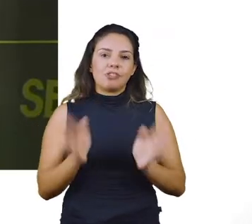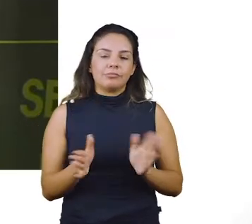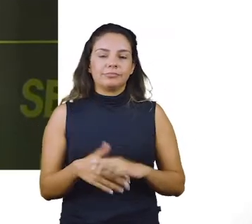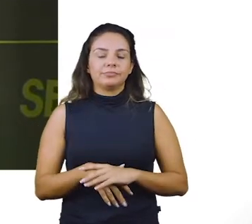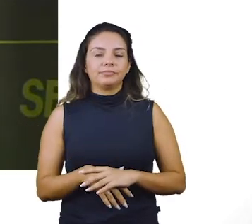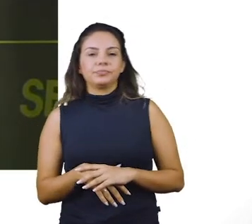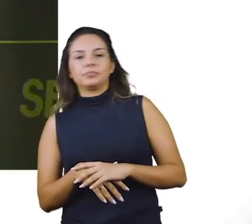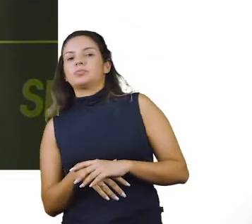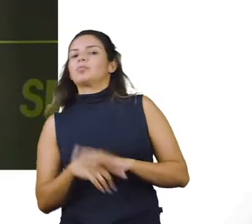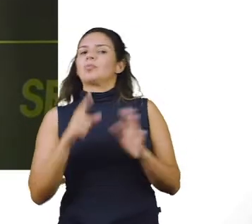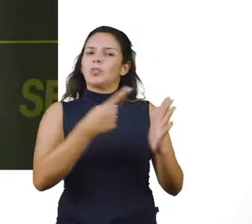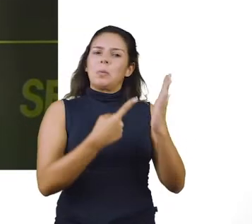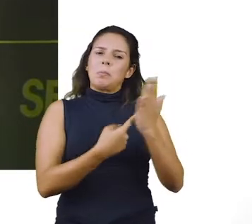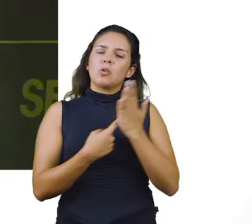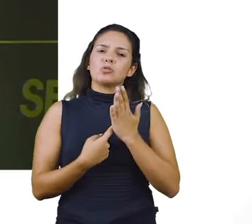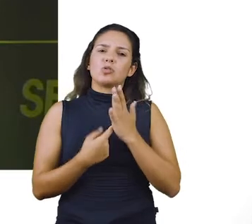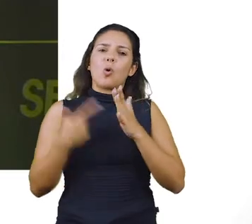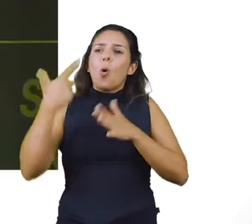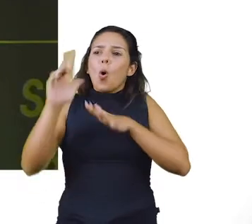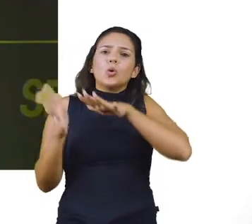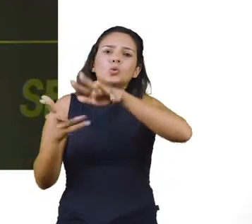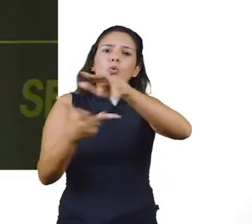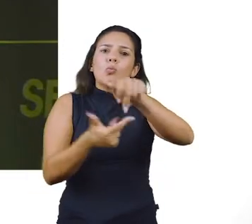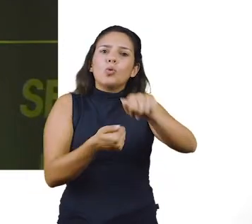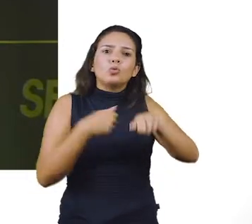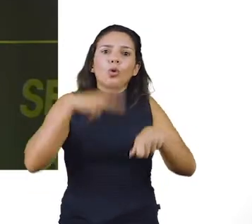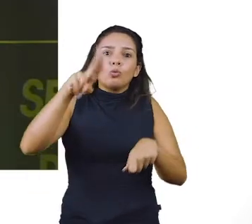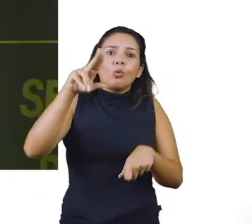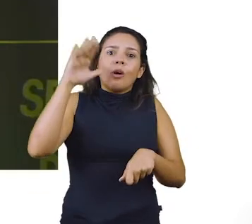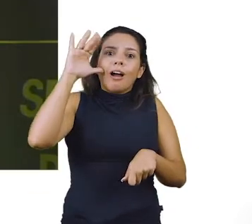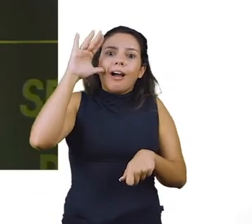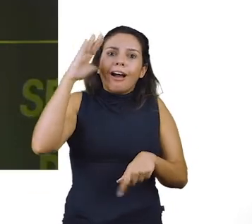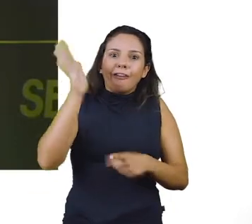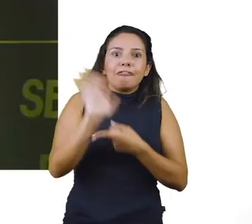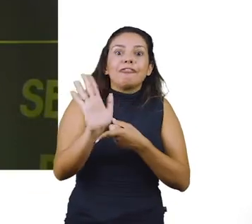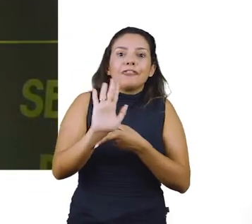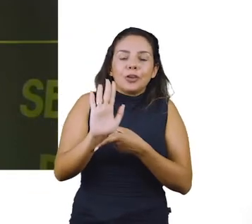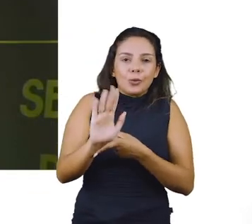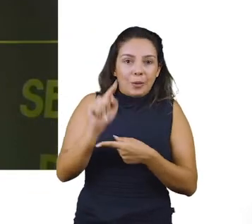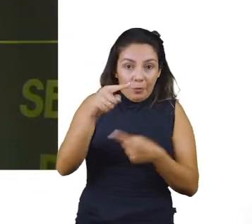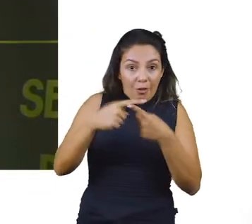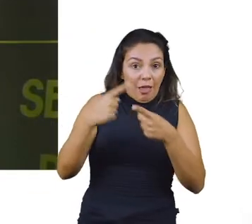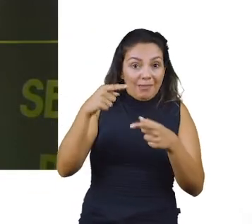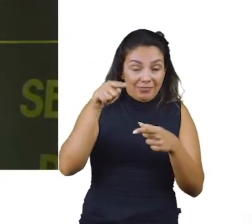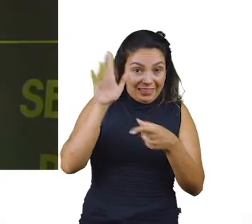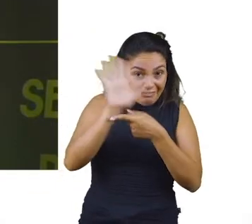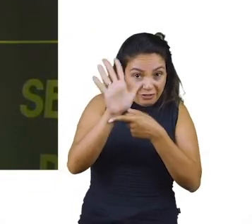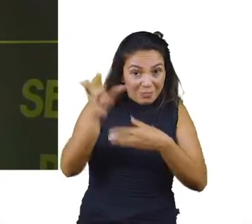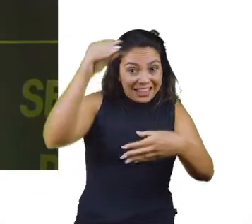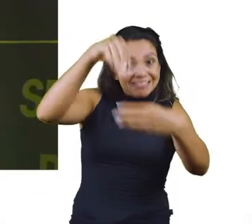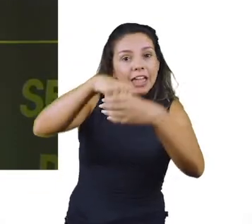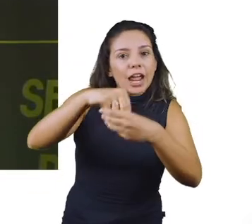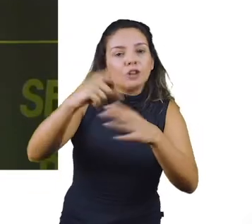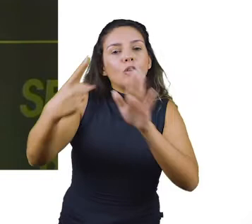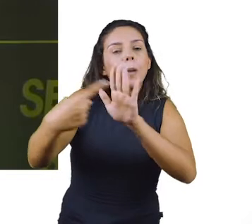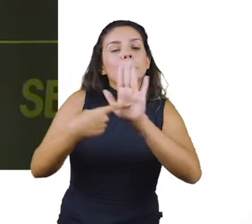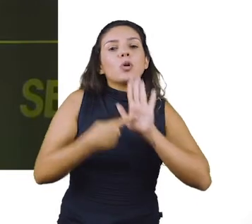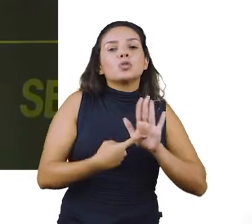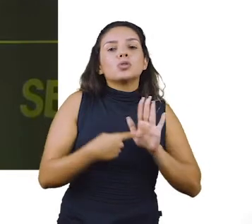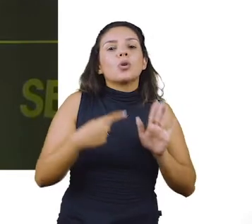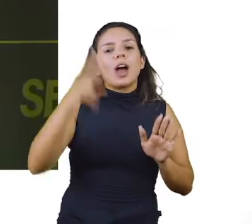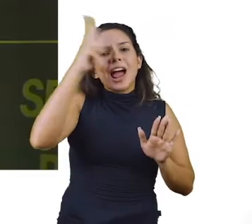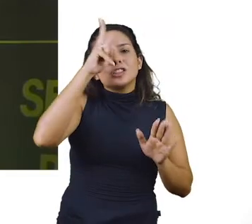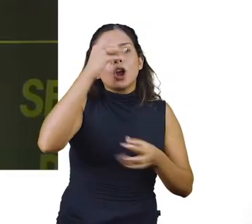me mostrou um outro universo, né? Que é o universo da tela, o universo das filmagens, a luta que é para fazer um filme, que